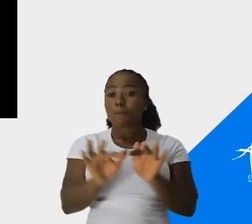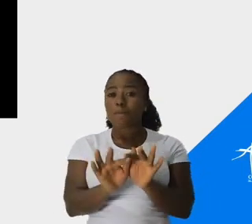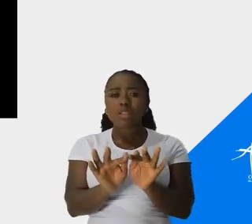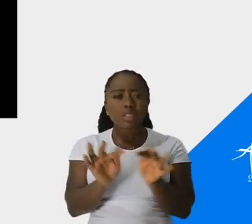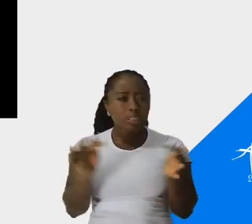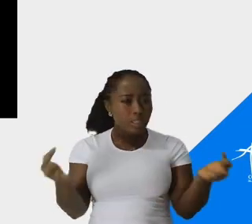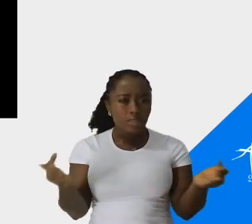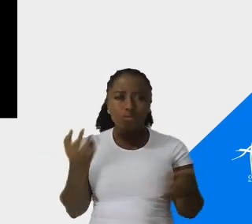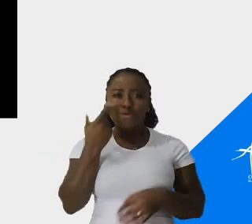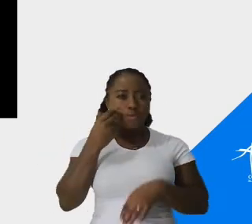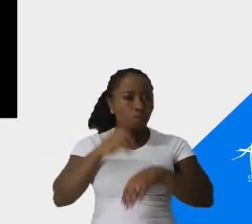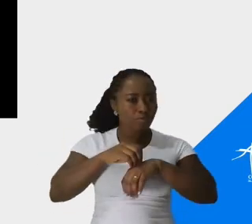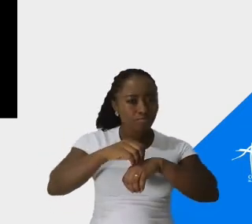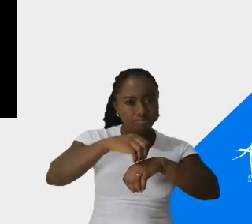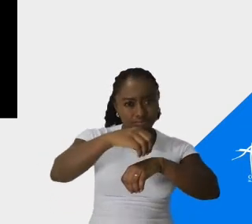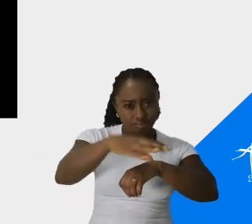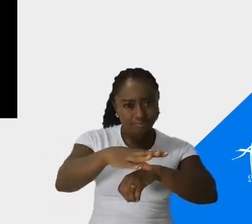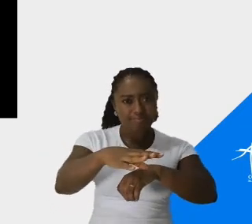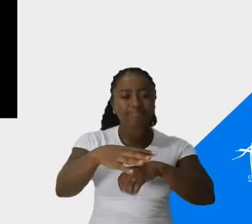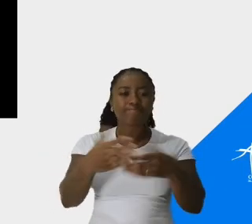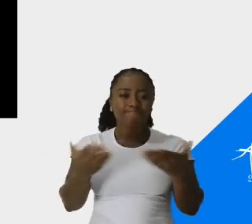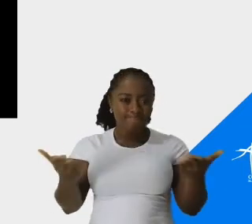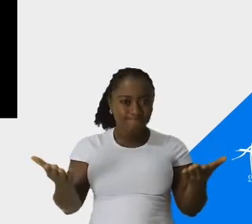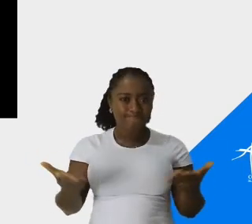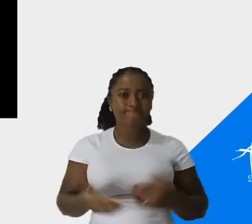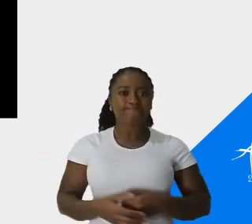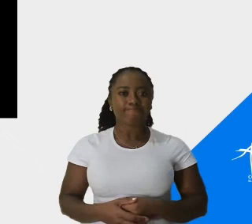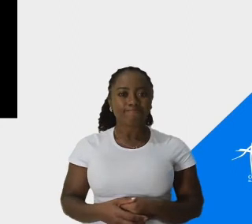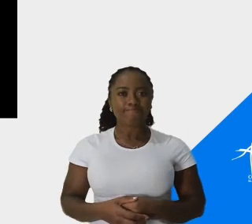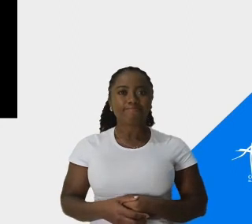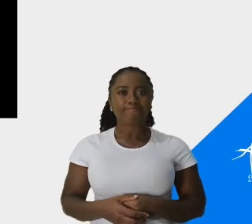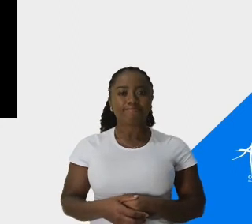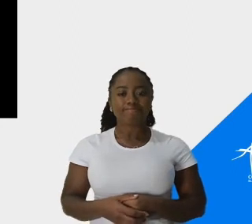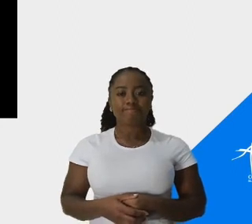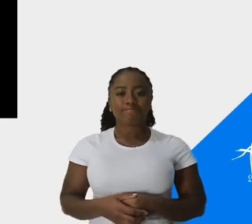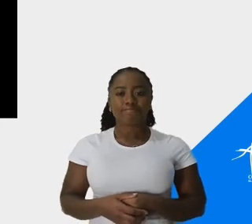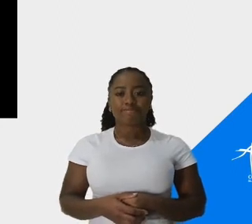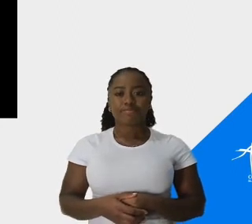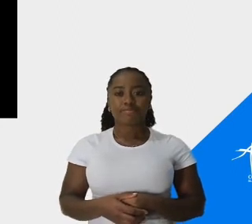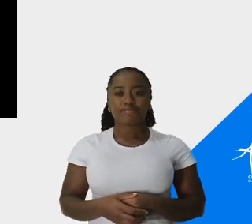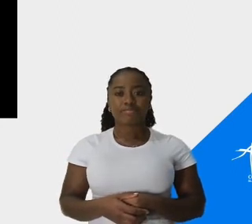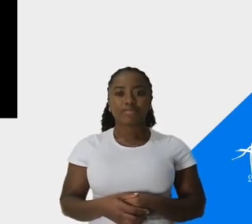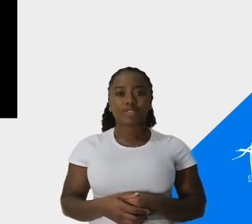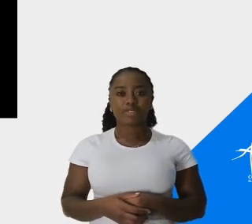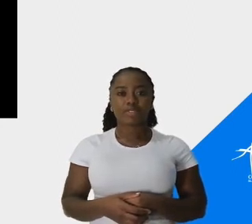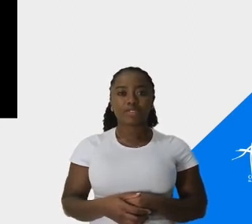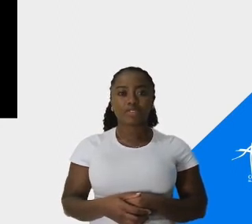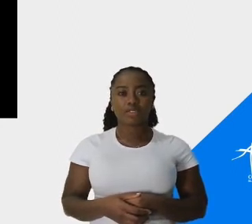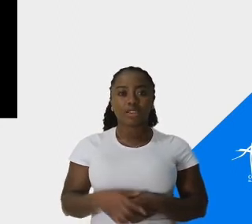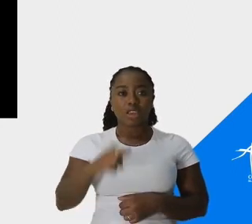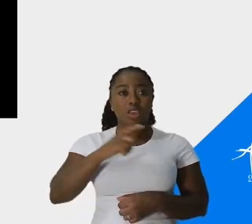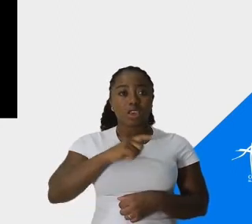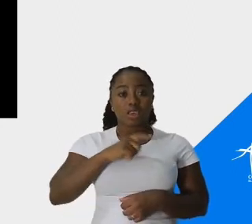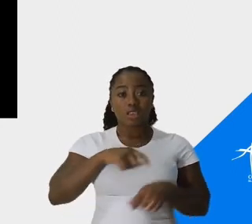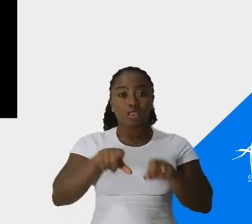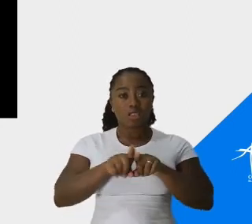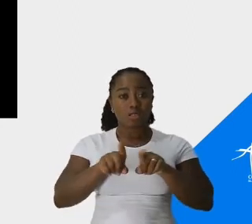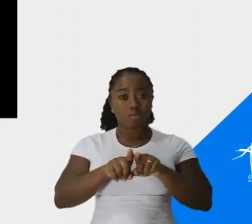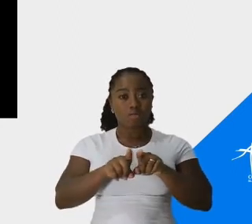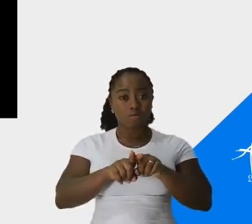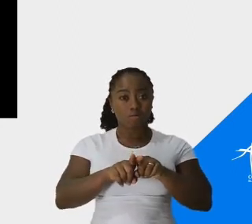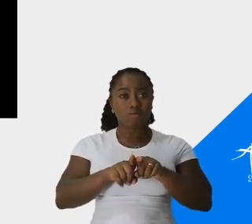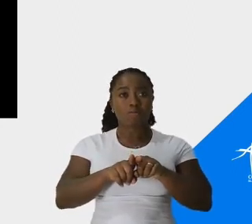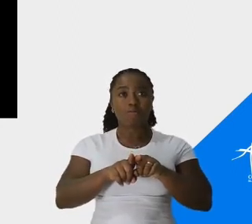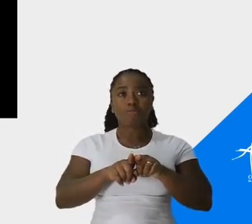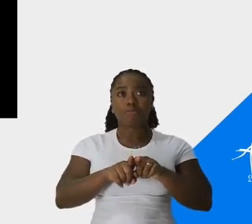E então temos as escalas de Wechsler, né? Que é as escalas de inteligência